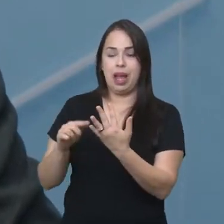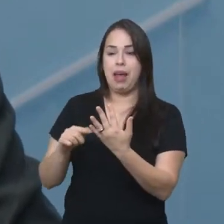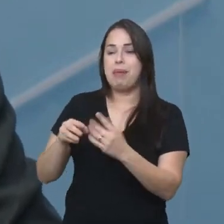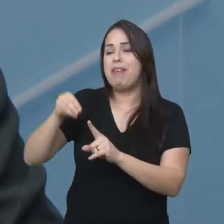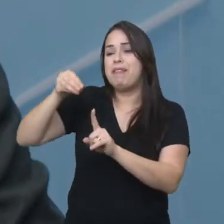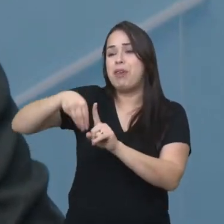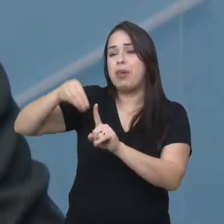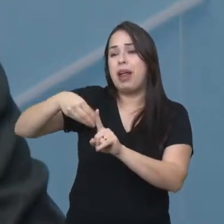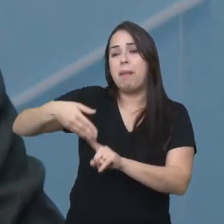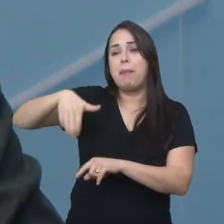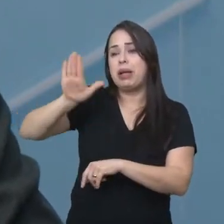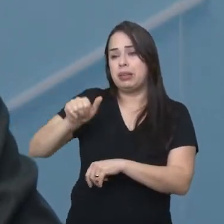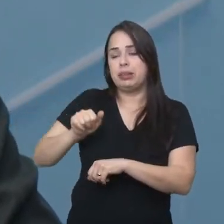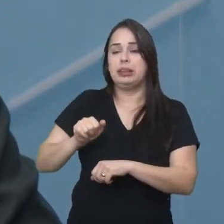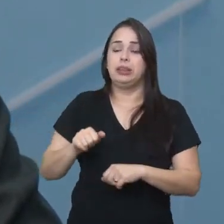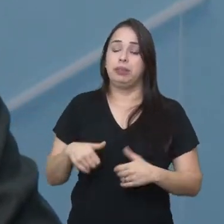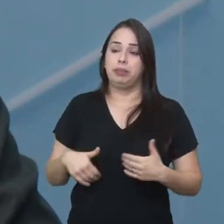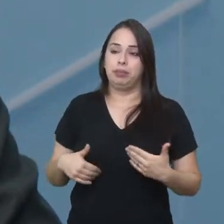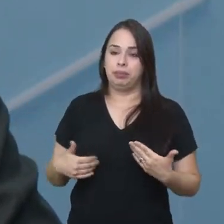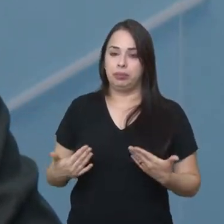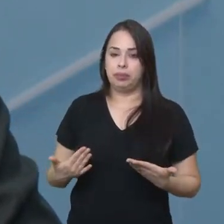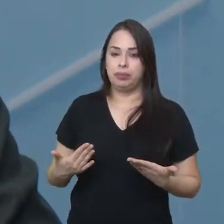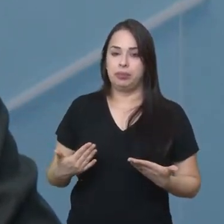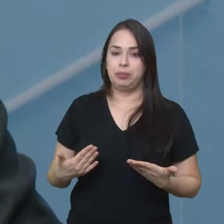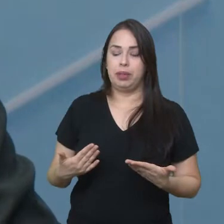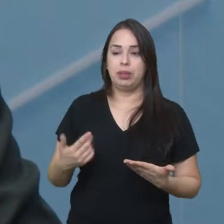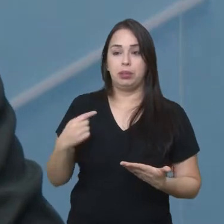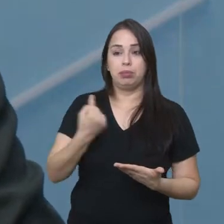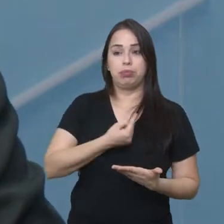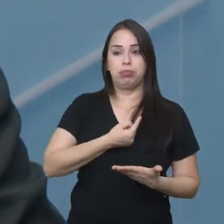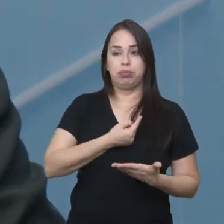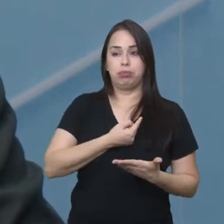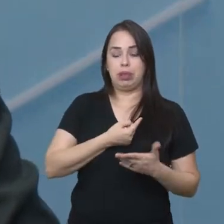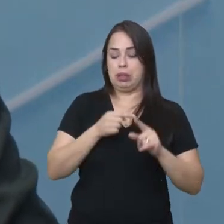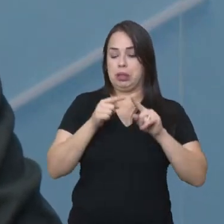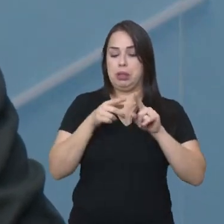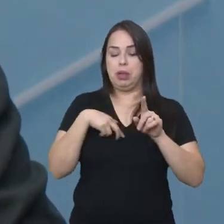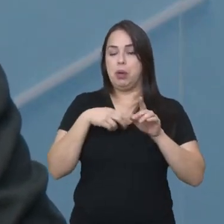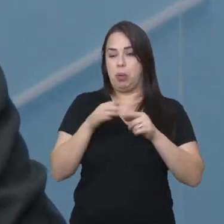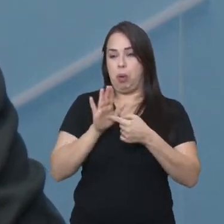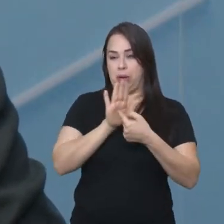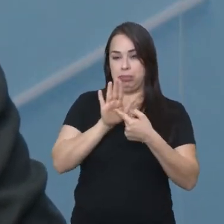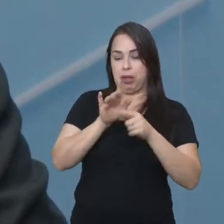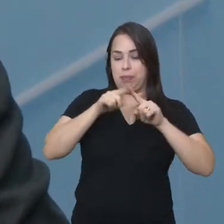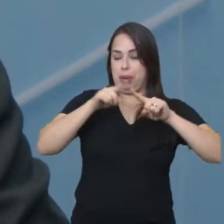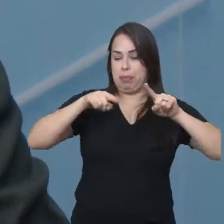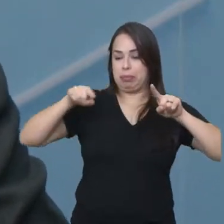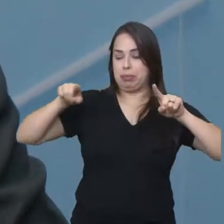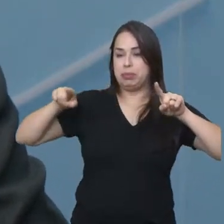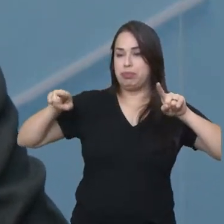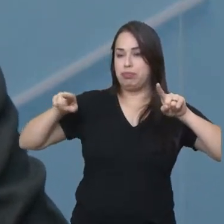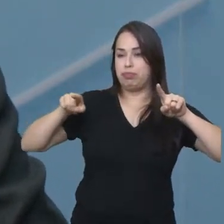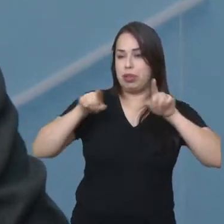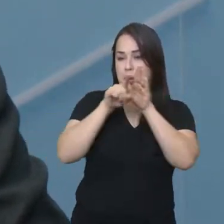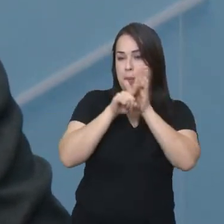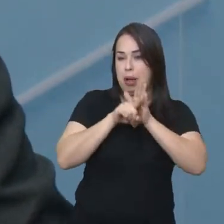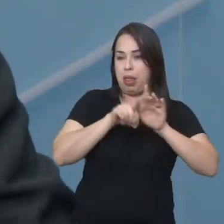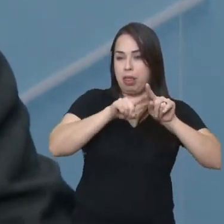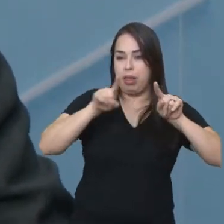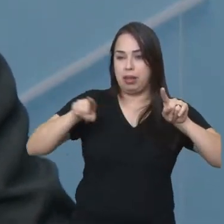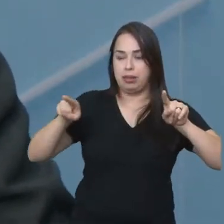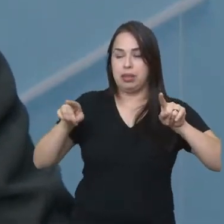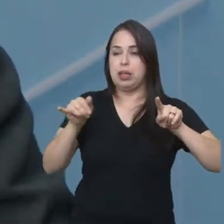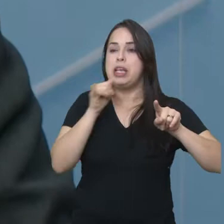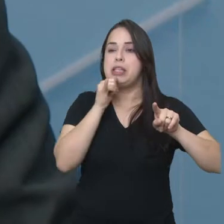a mais vulnerável. E nesse sentido, a gente percebe com esse dado recente que você trouxe, no